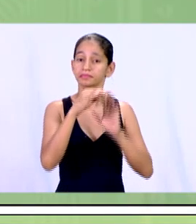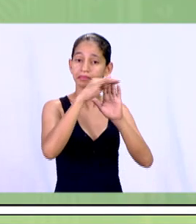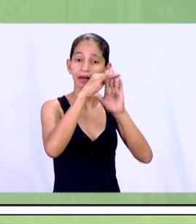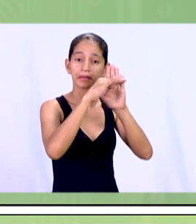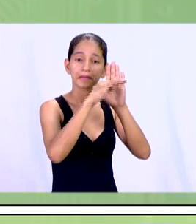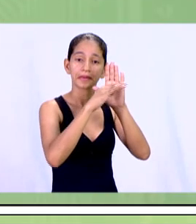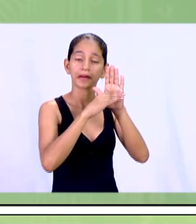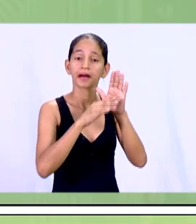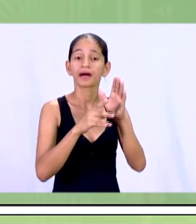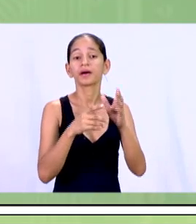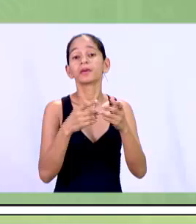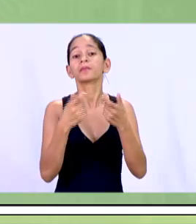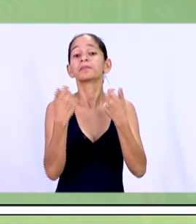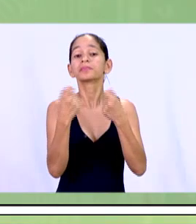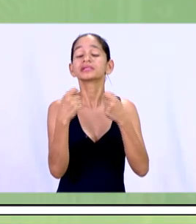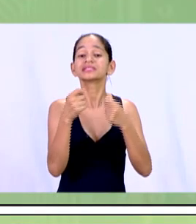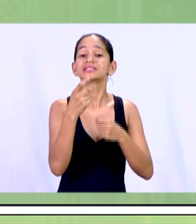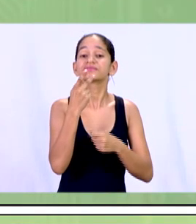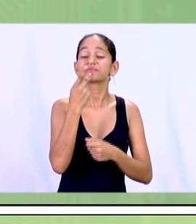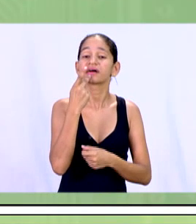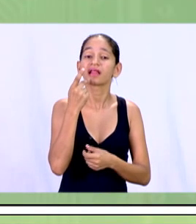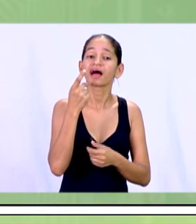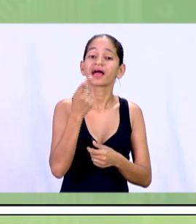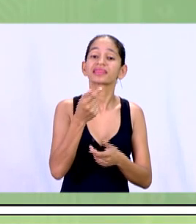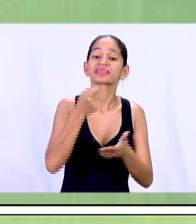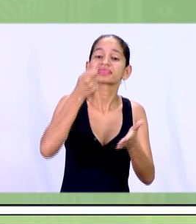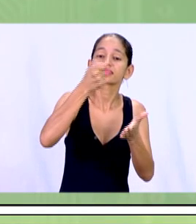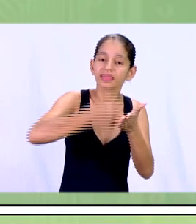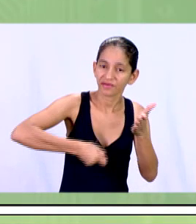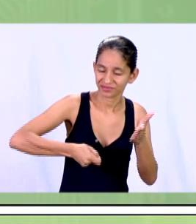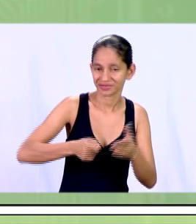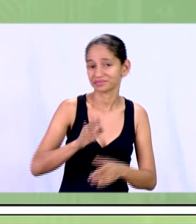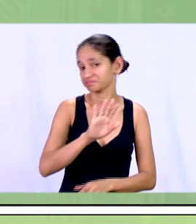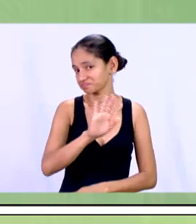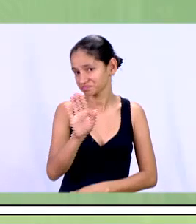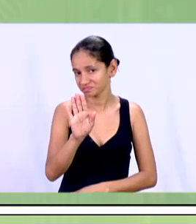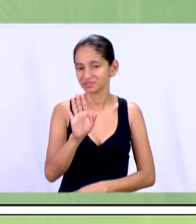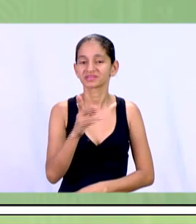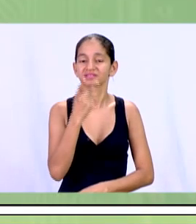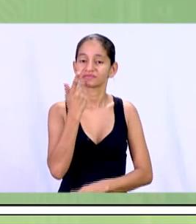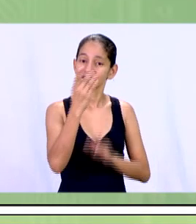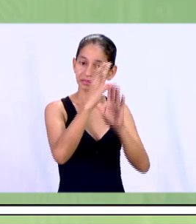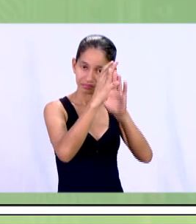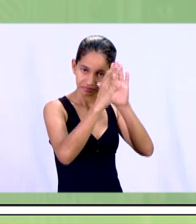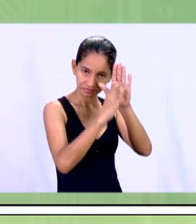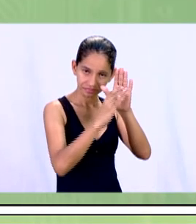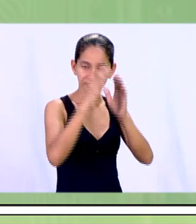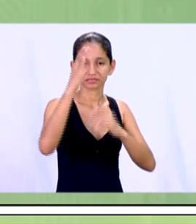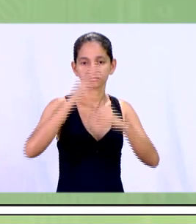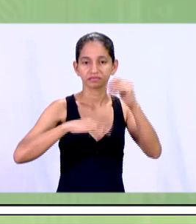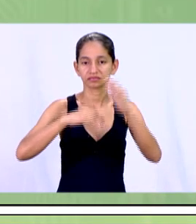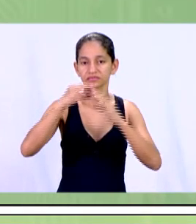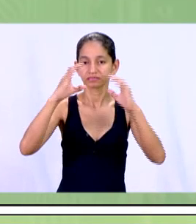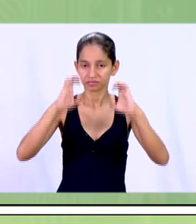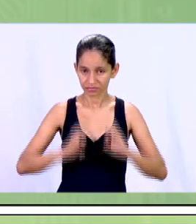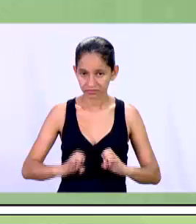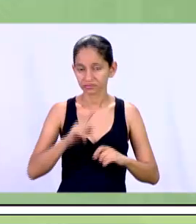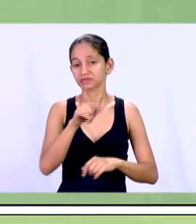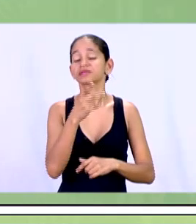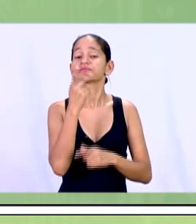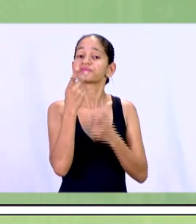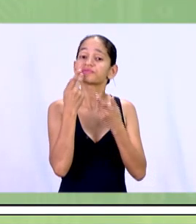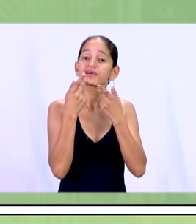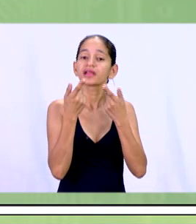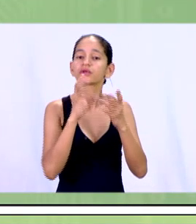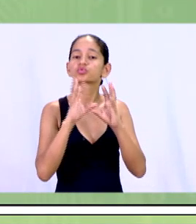né? Deon quer dizer dever. Então, o Código de Ética Profissional, ele traz aquilo que você